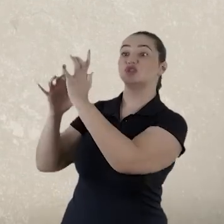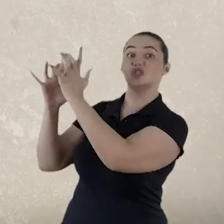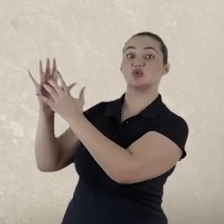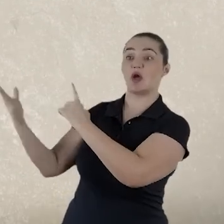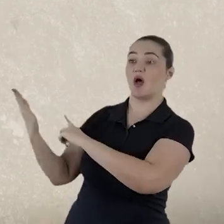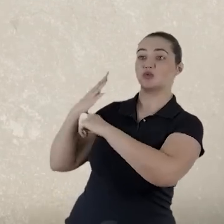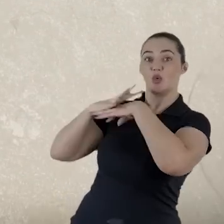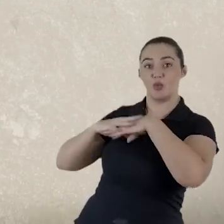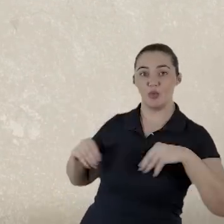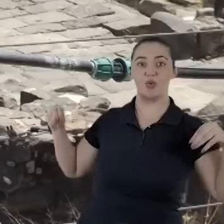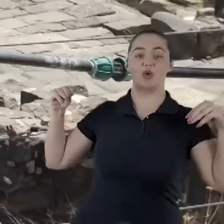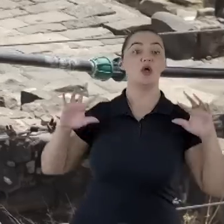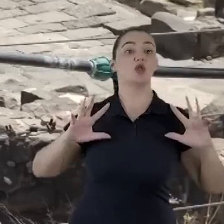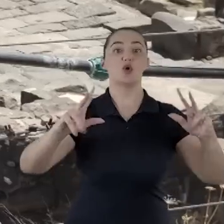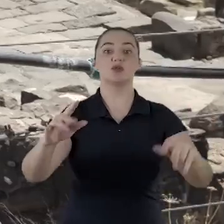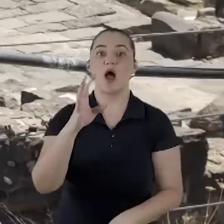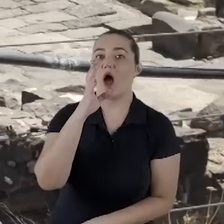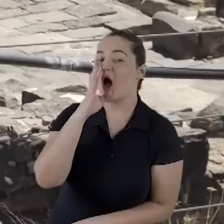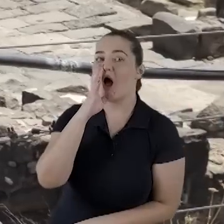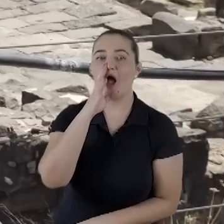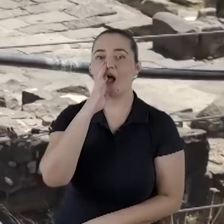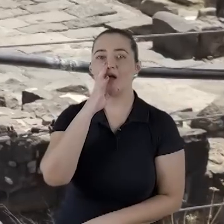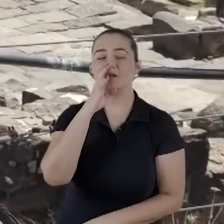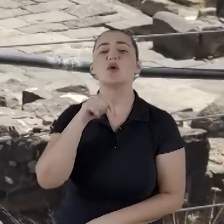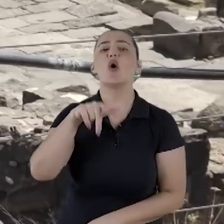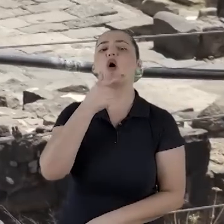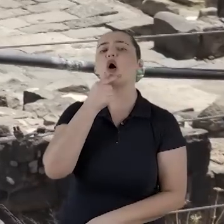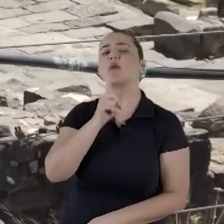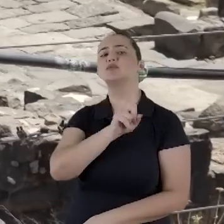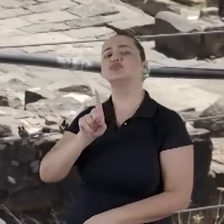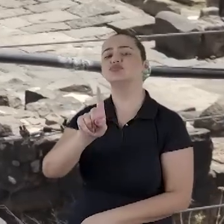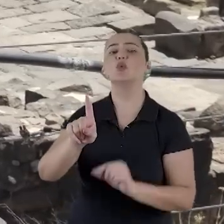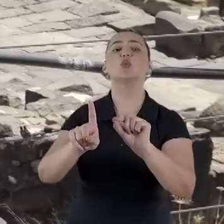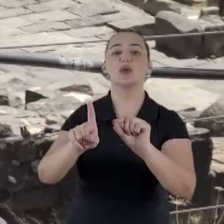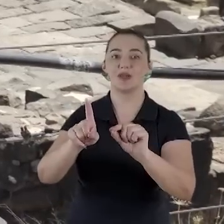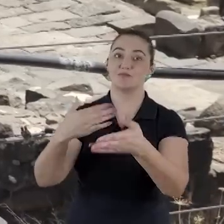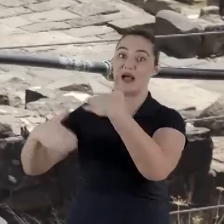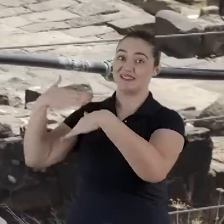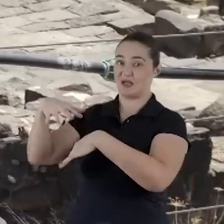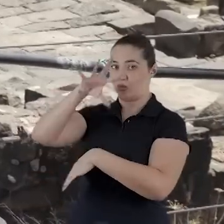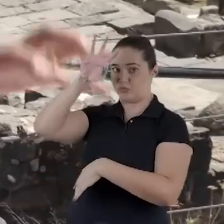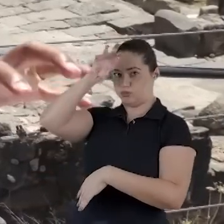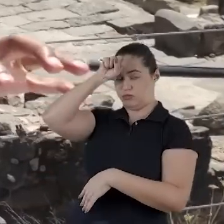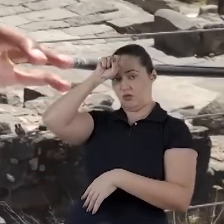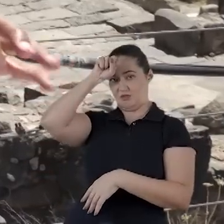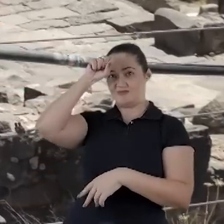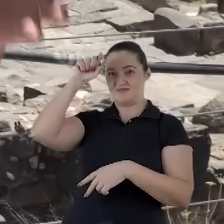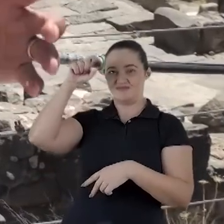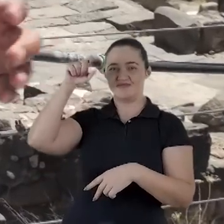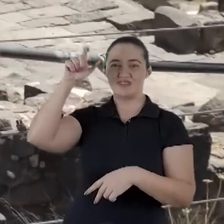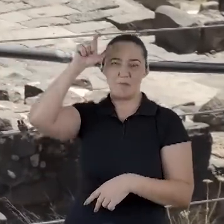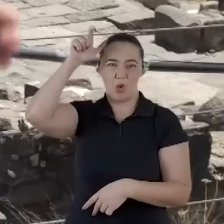admiraram. Esse texto está falando justamente do endemoniado de Gadara que Jesus havia curado.